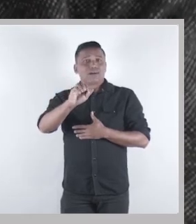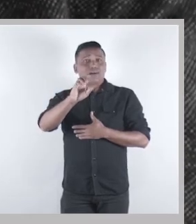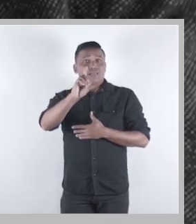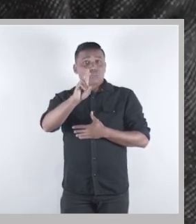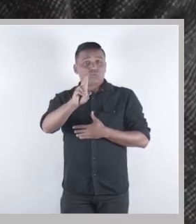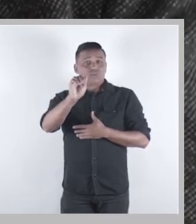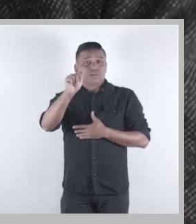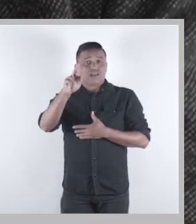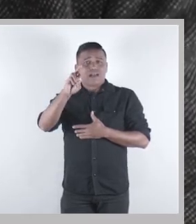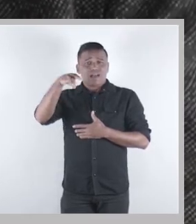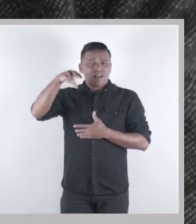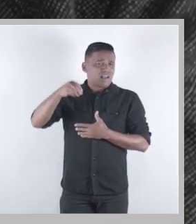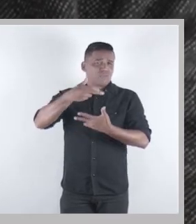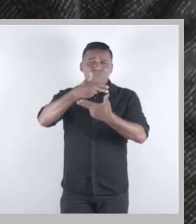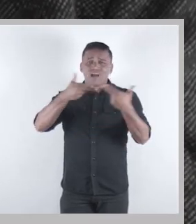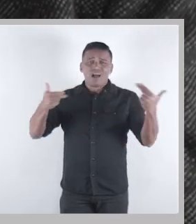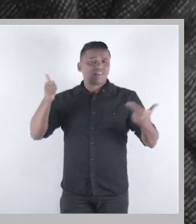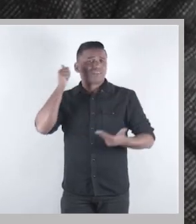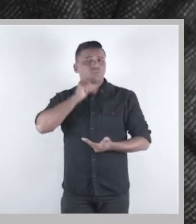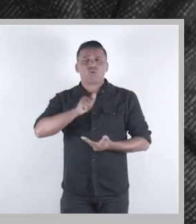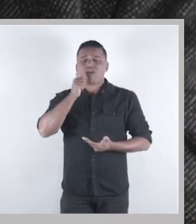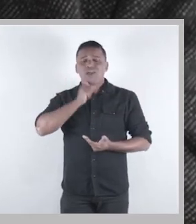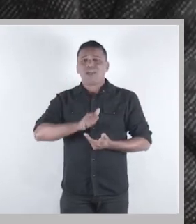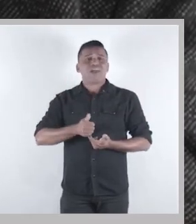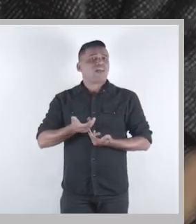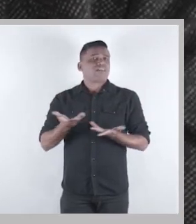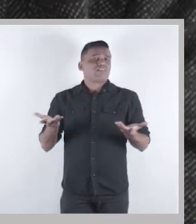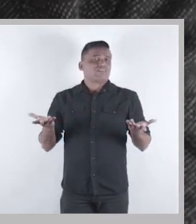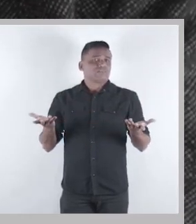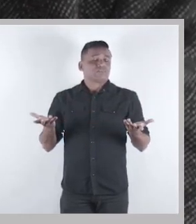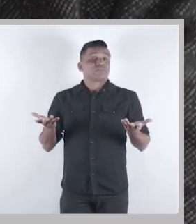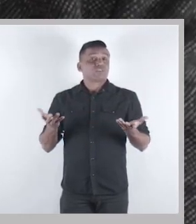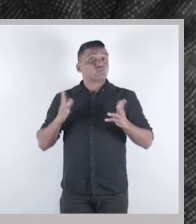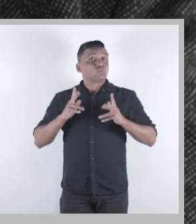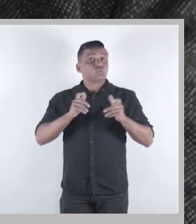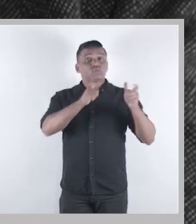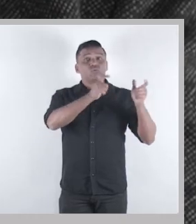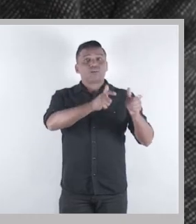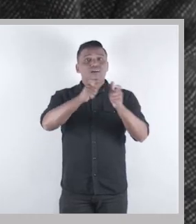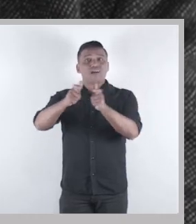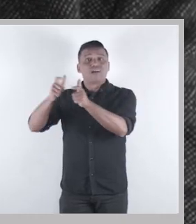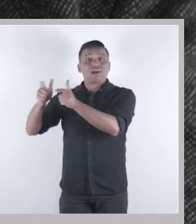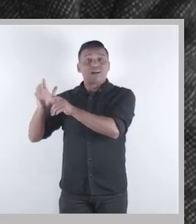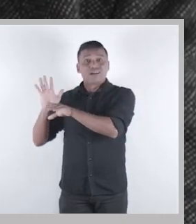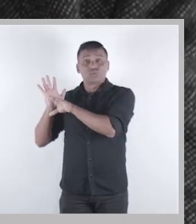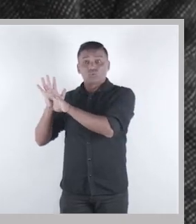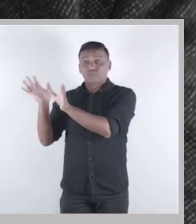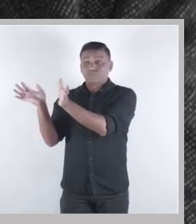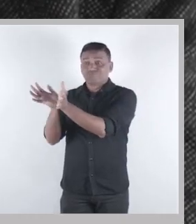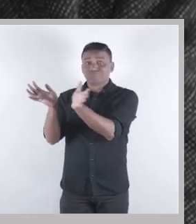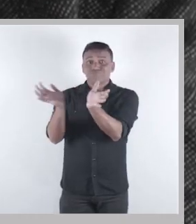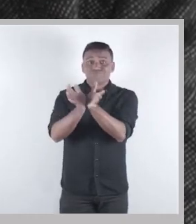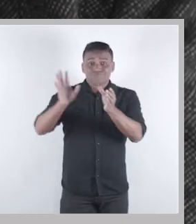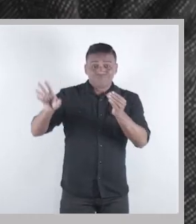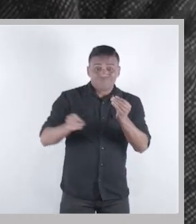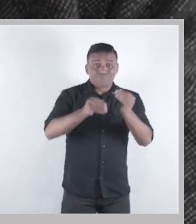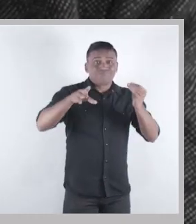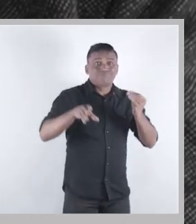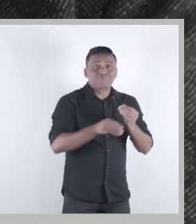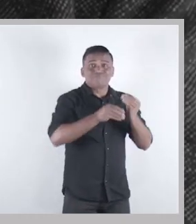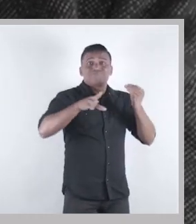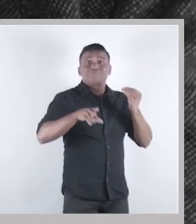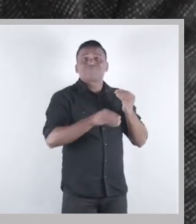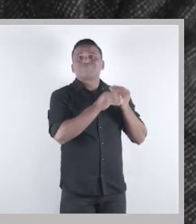é tudo isso enriquece né e e não contrário Então eu acho que a gente precisa